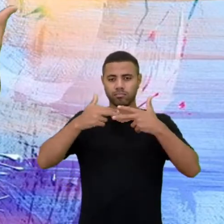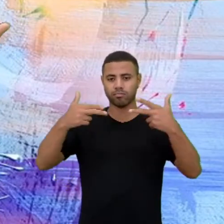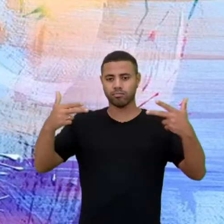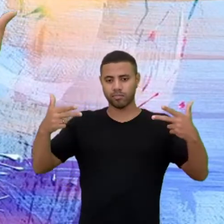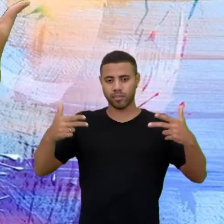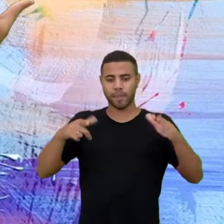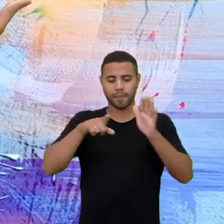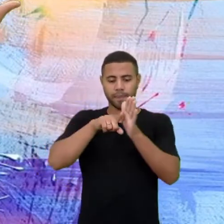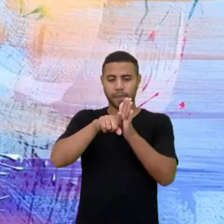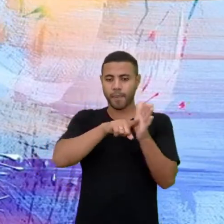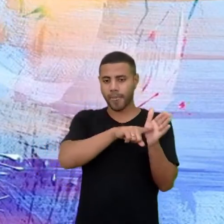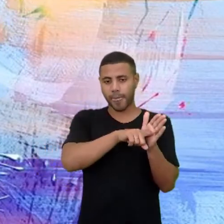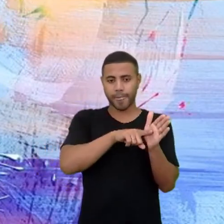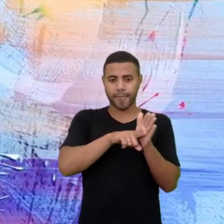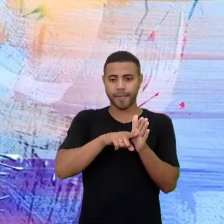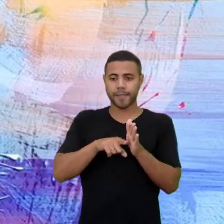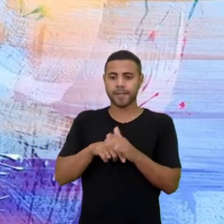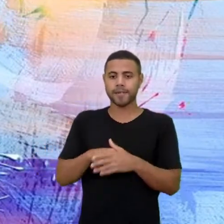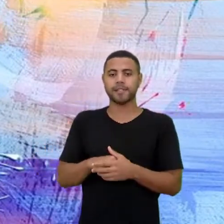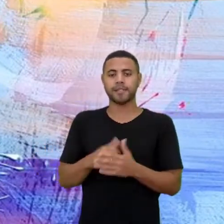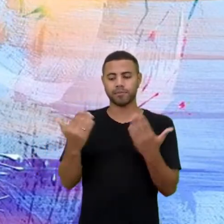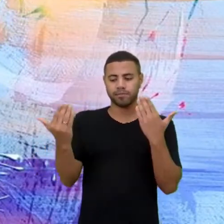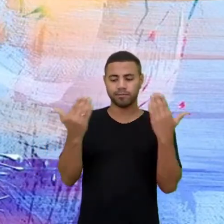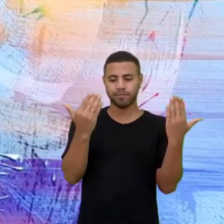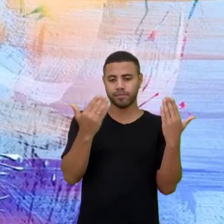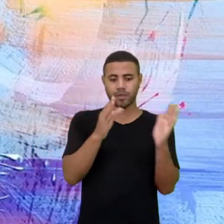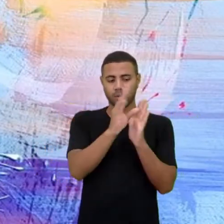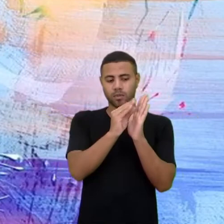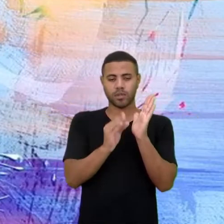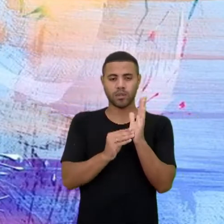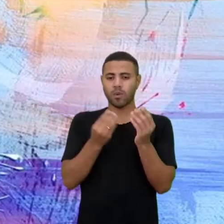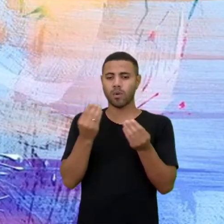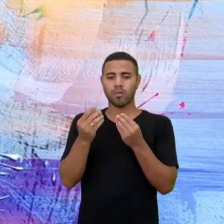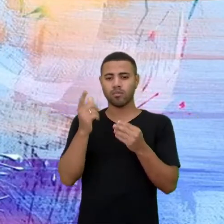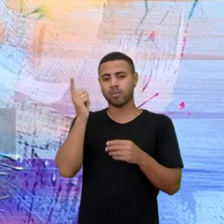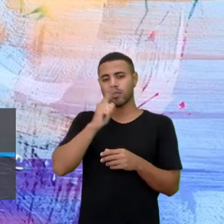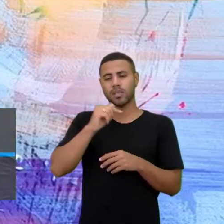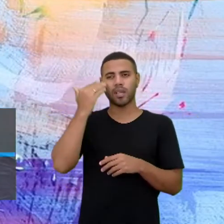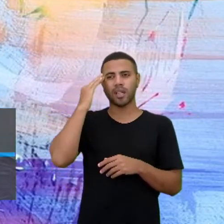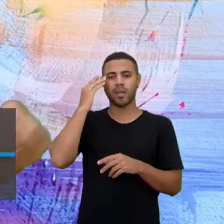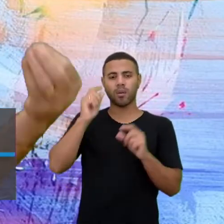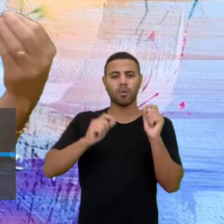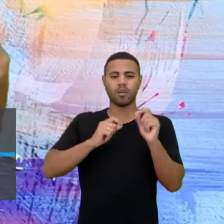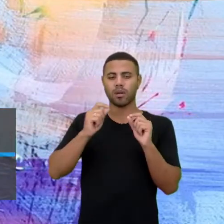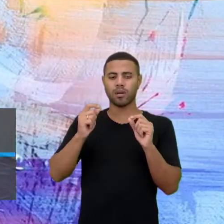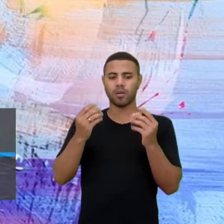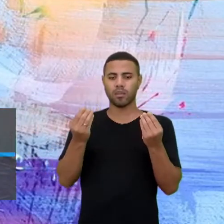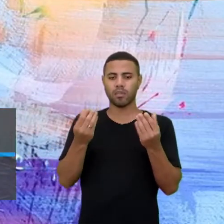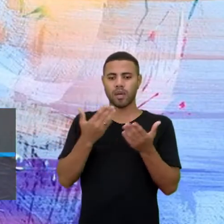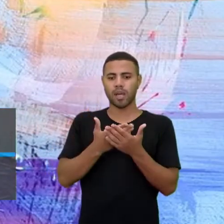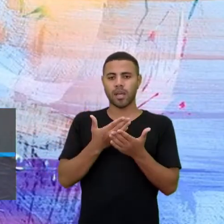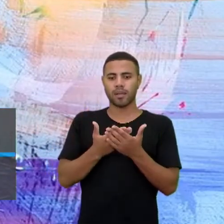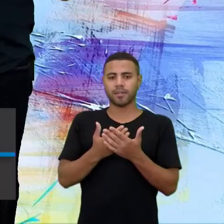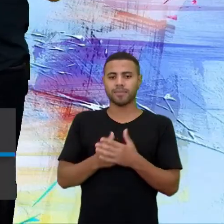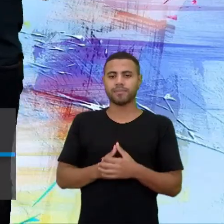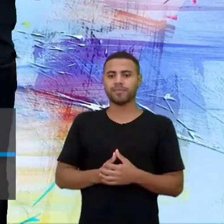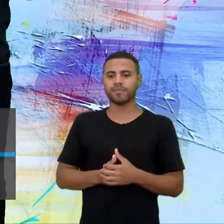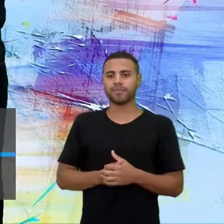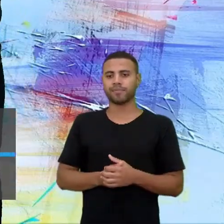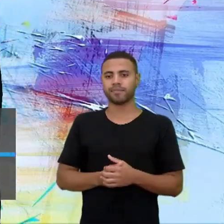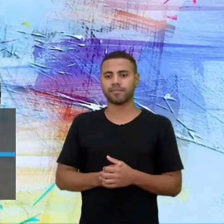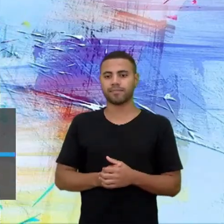de pesquisa e de assimilação de conteúdos. O que a gente conseguiu entender durante todas essas aulas, né, Mauro? Professor Jocélio,